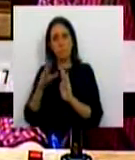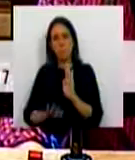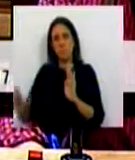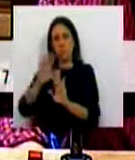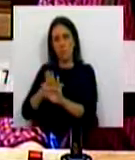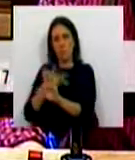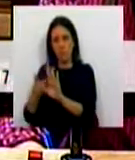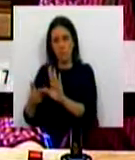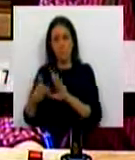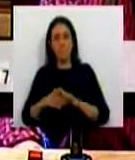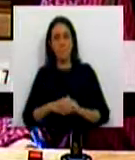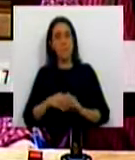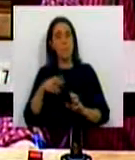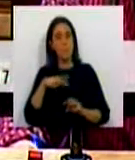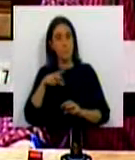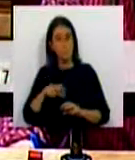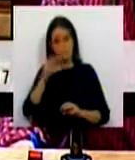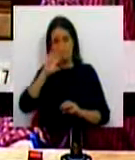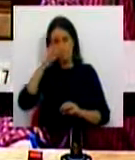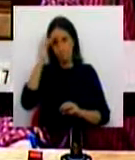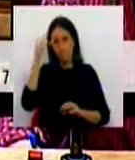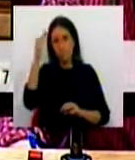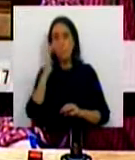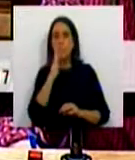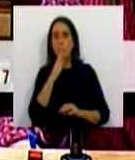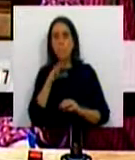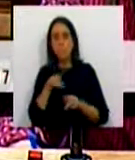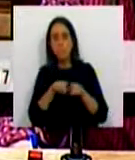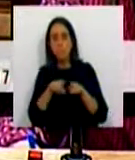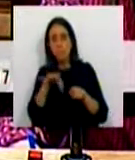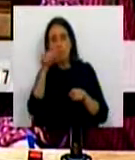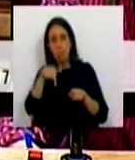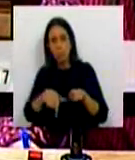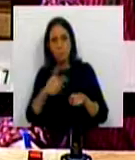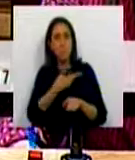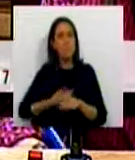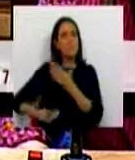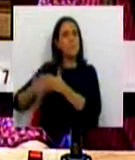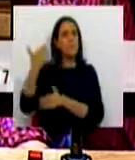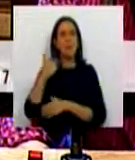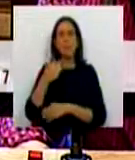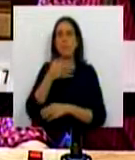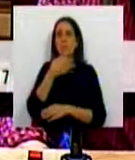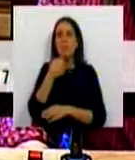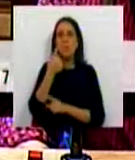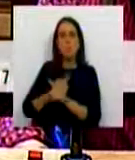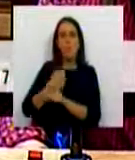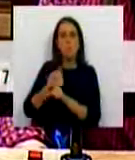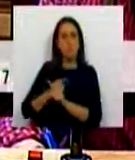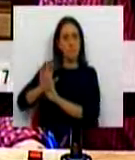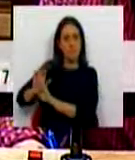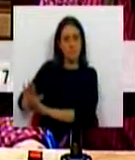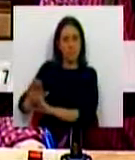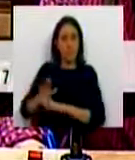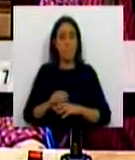depende das políticas que adotarmos hoje. Agarrados ao passado, ficam os velhos do Restelo. Na Europa, estas políticas